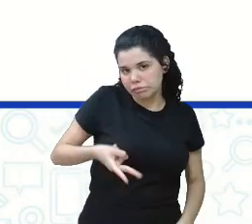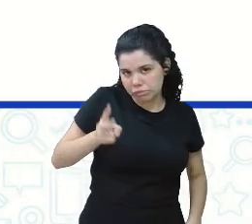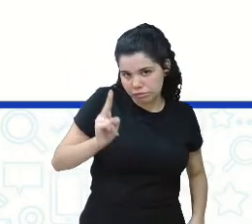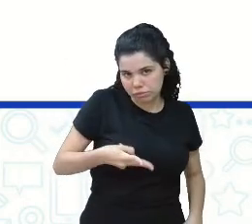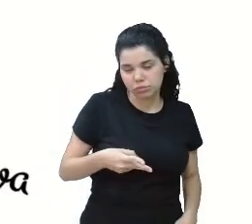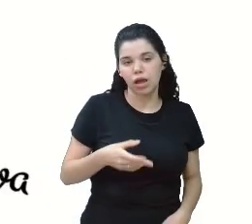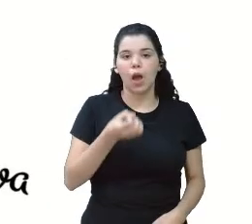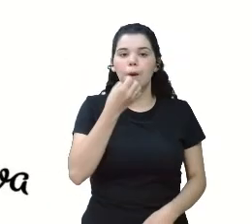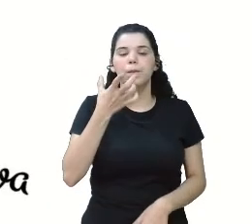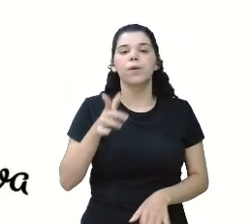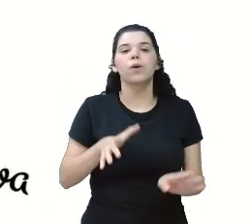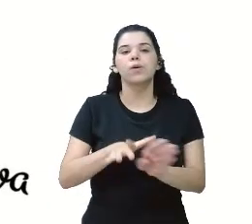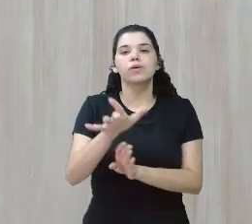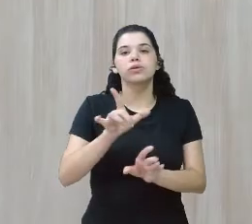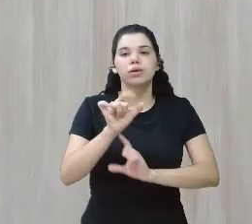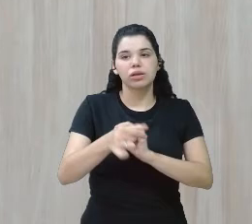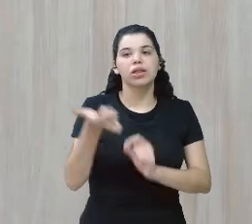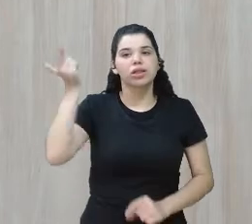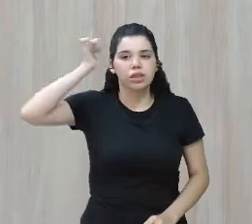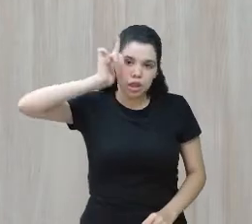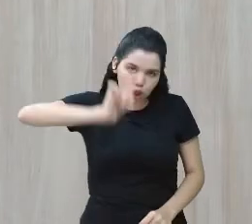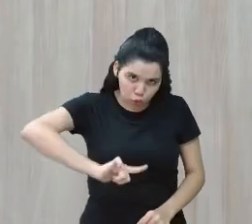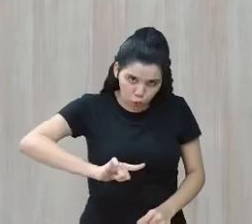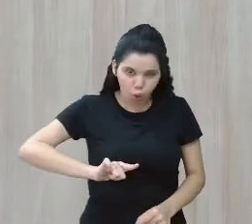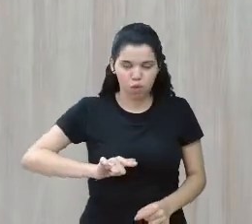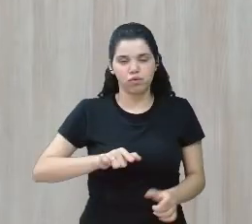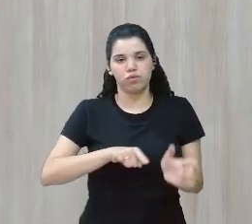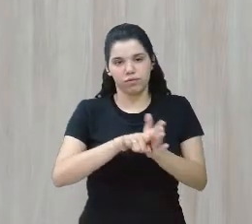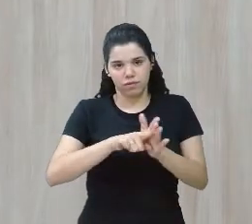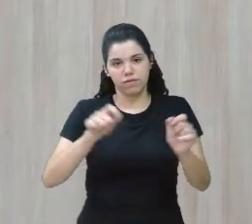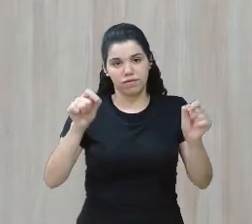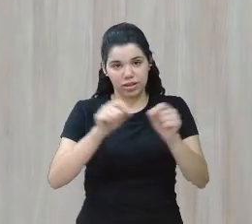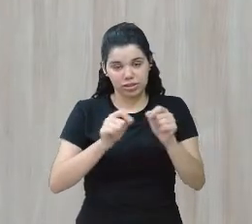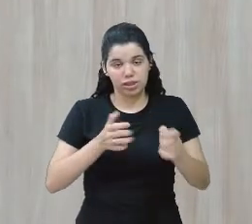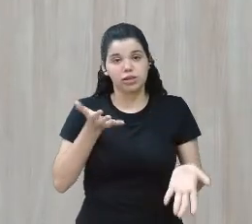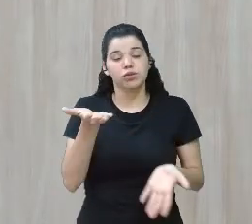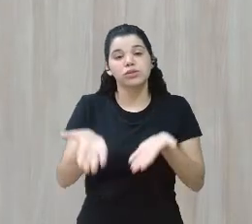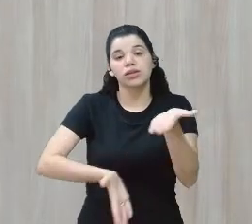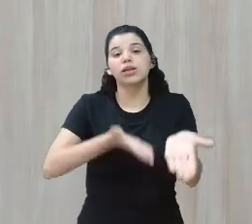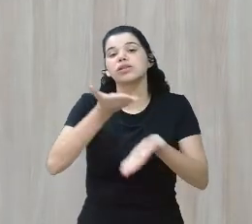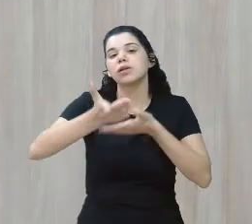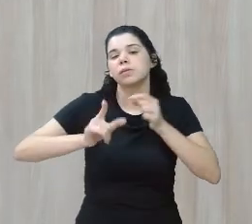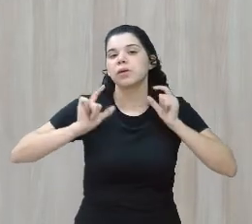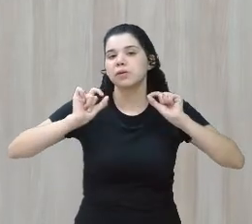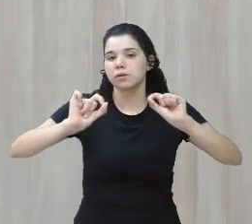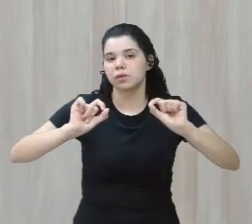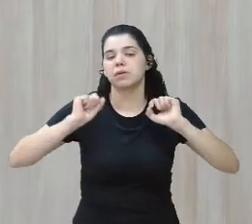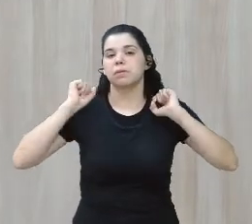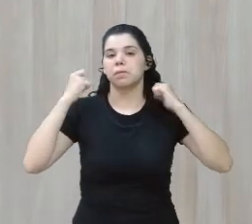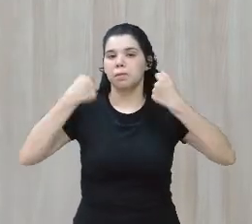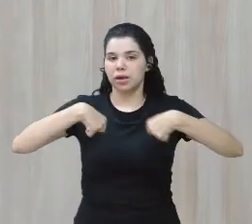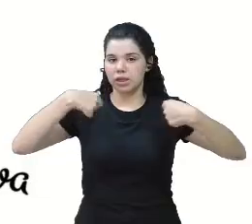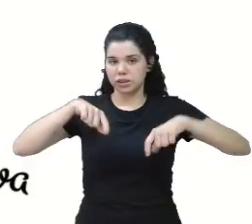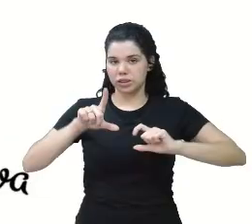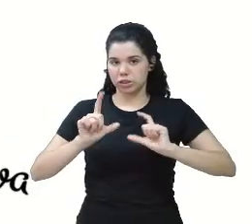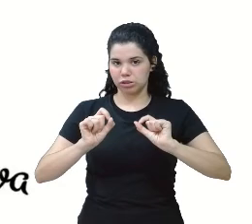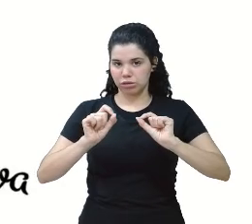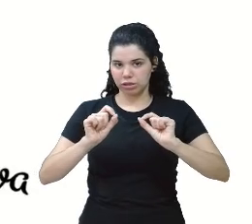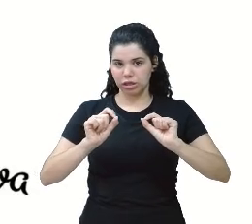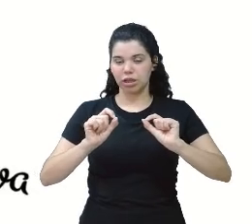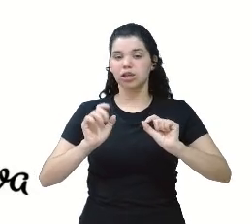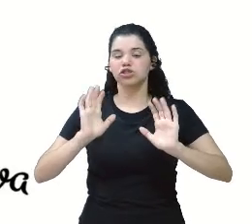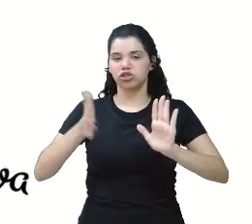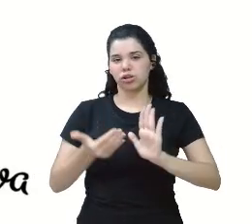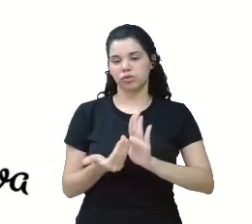a recomendação é que a gente repita o exame. E o tratamento ele deve ser feito, como eu falei em